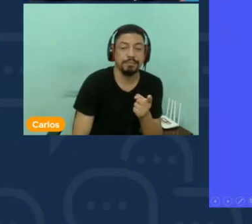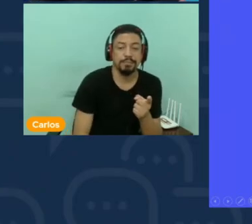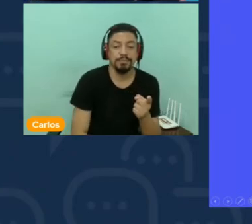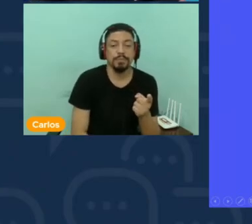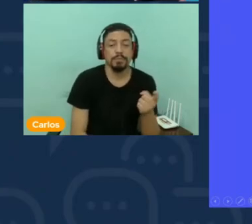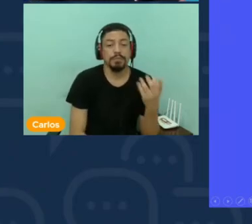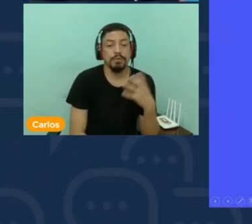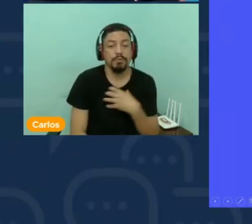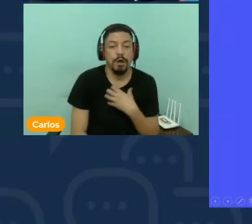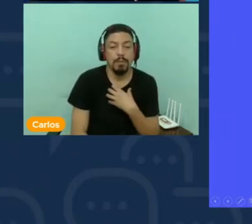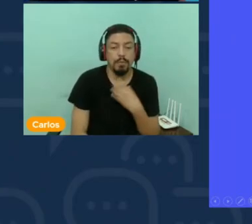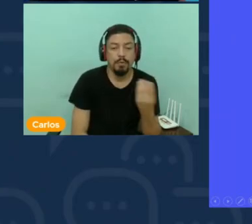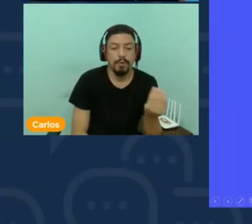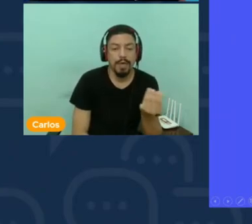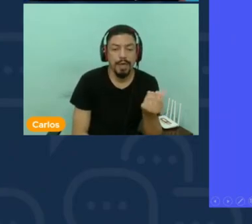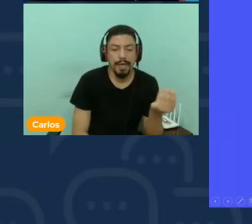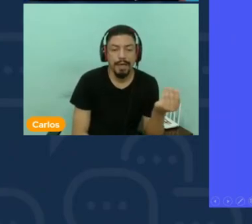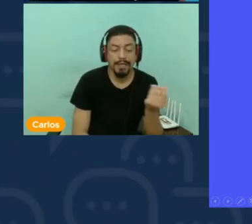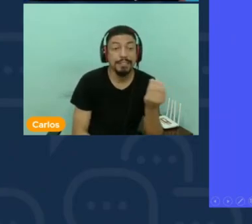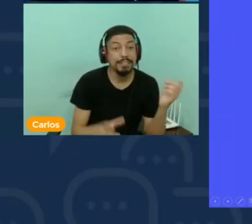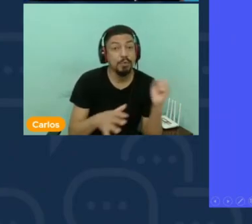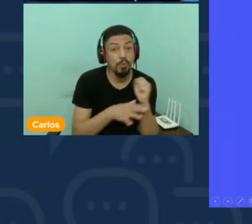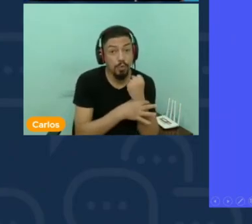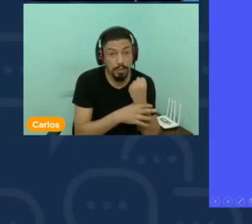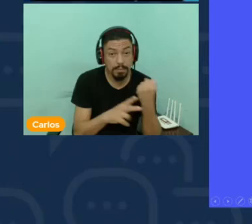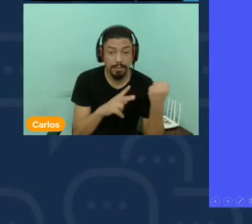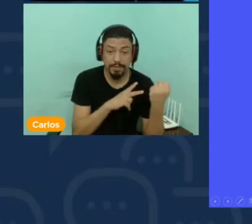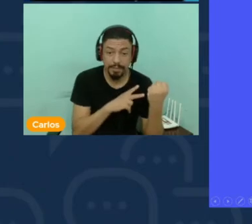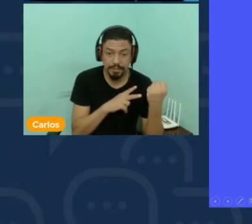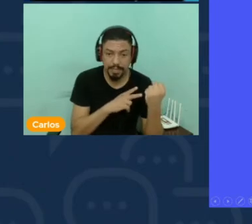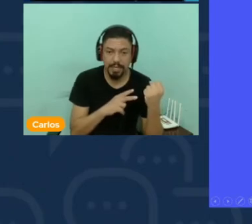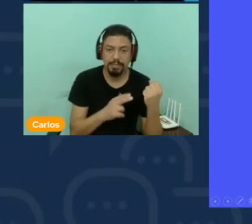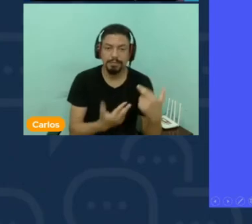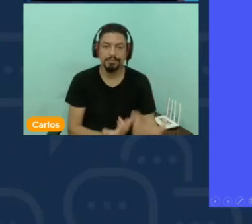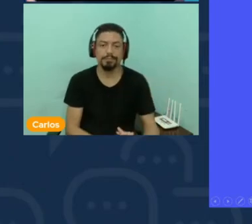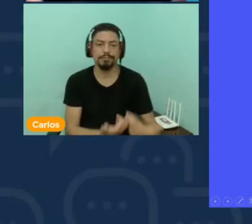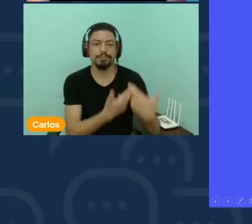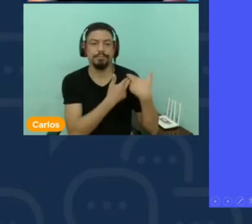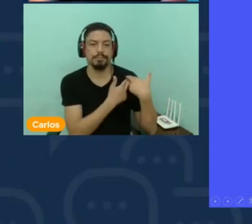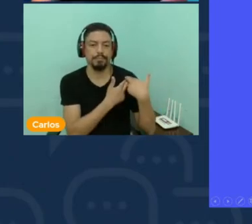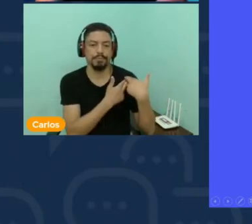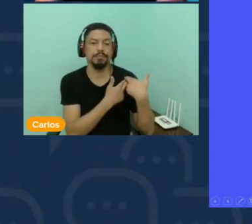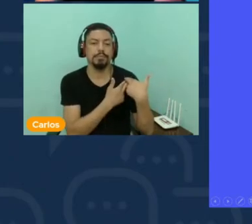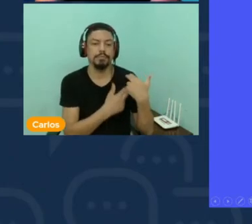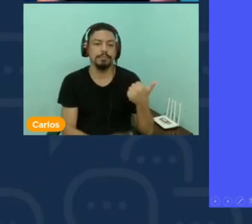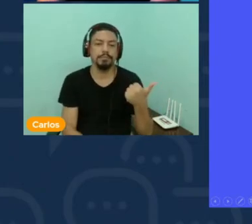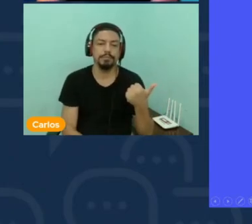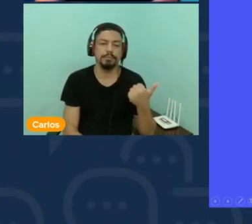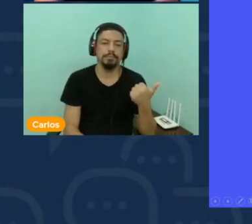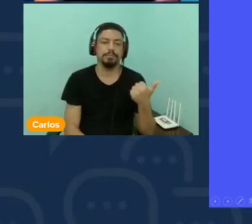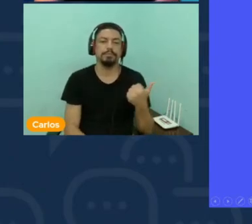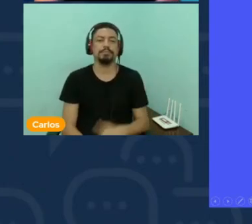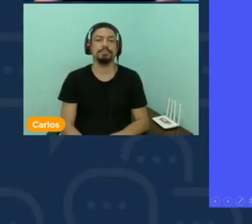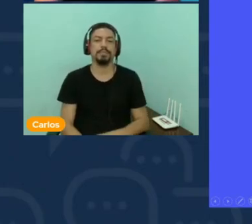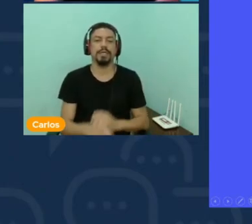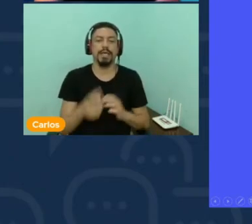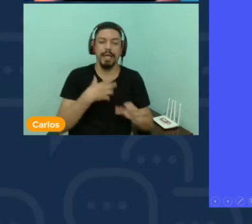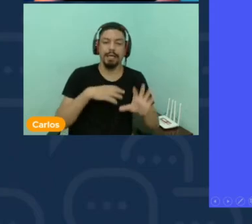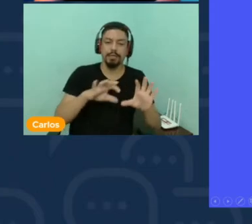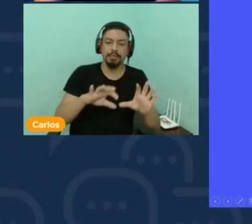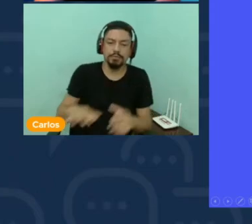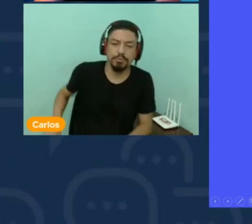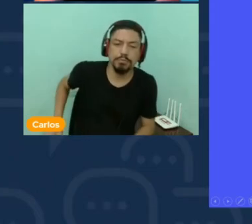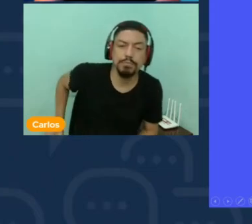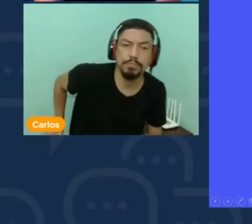quê? Segura, com privacidade e responsabilidade. Essa é a questão quando a gente fala de uma